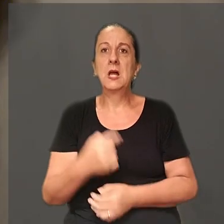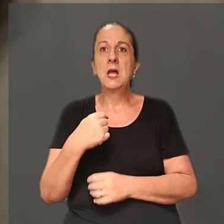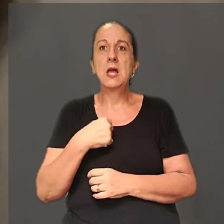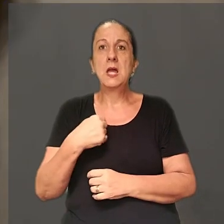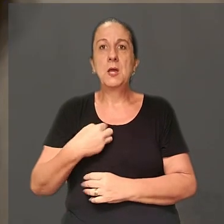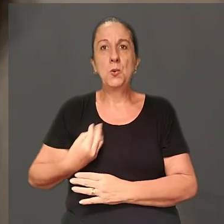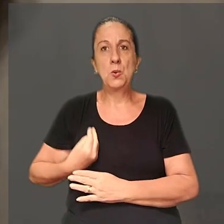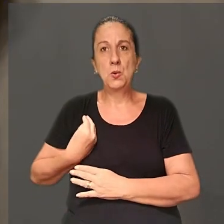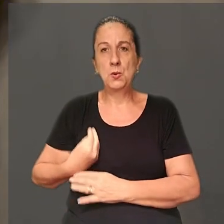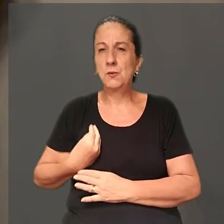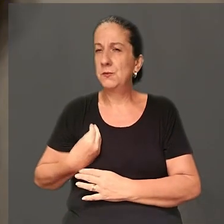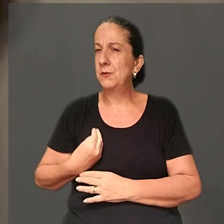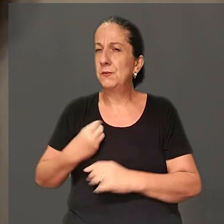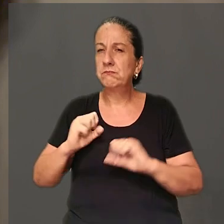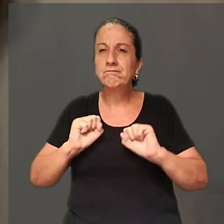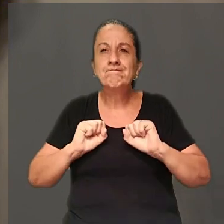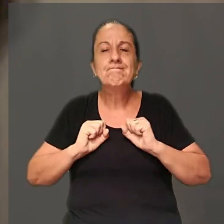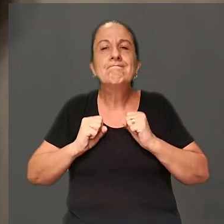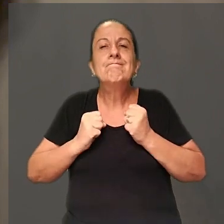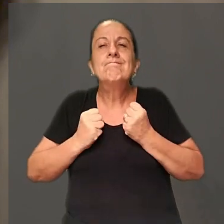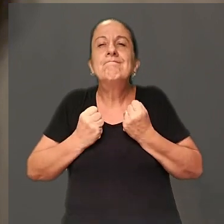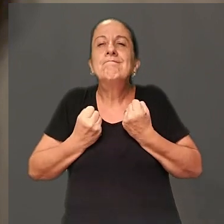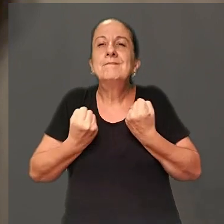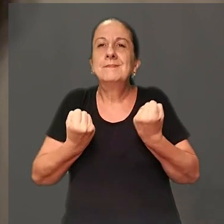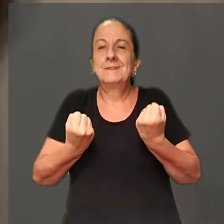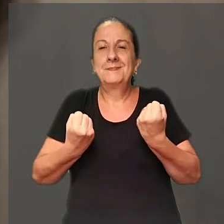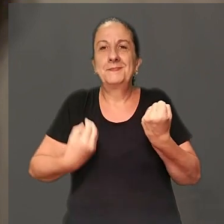Eu vivi intensamente